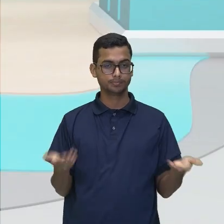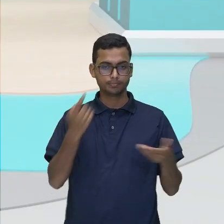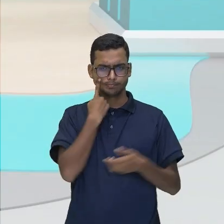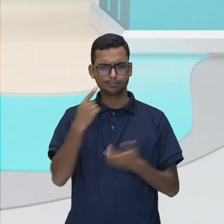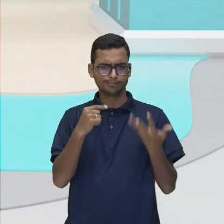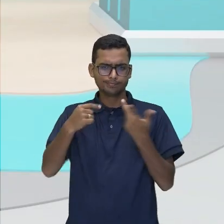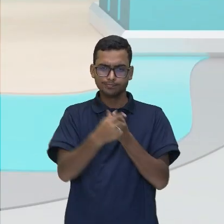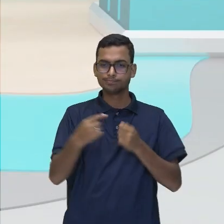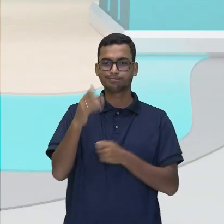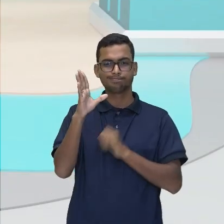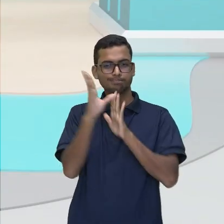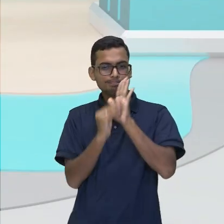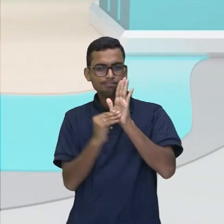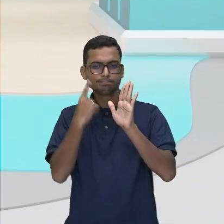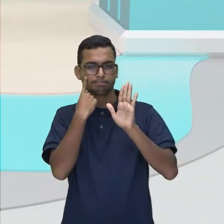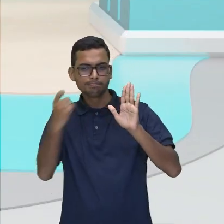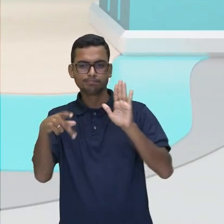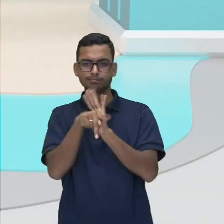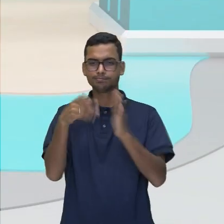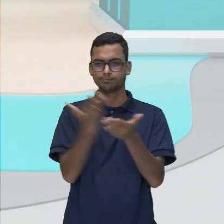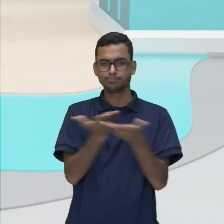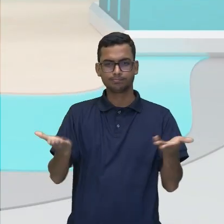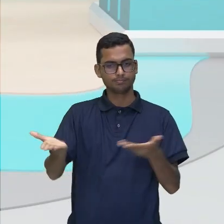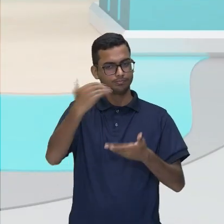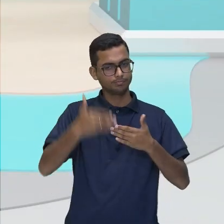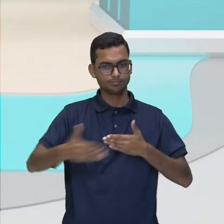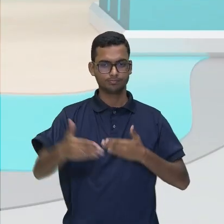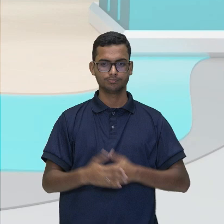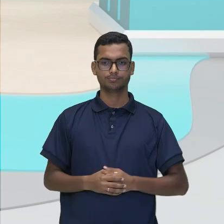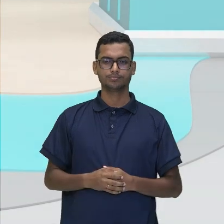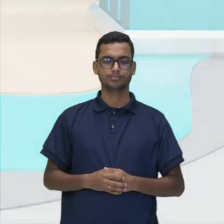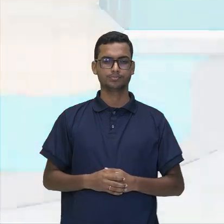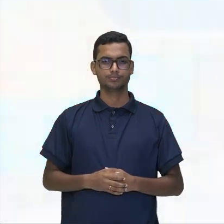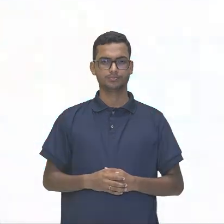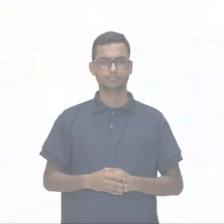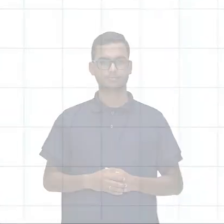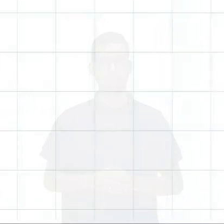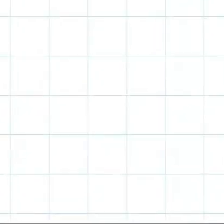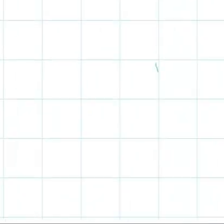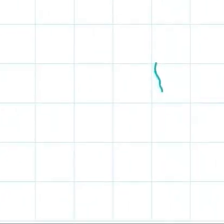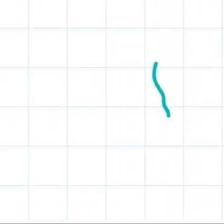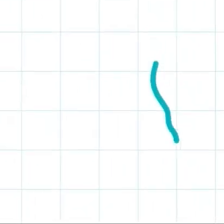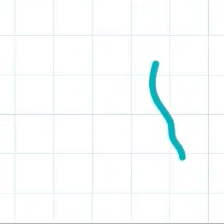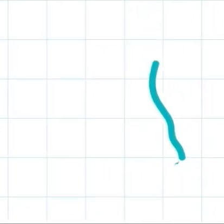coisa interessante hoje na nossa classe. Então, let's go!